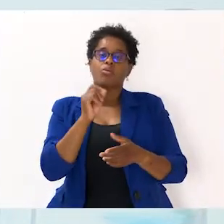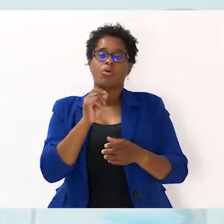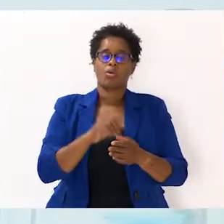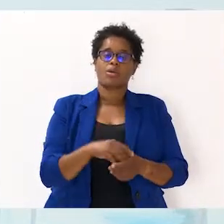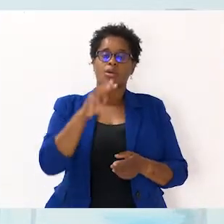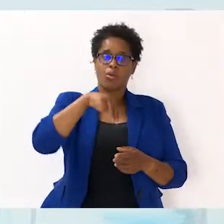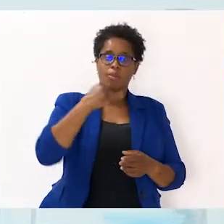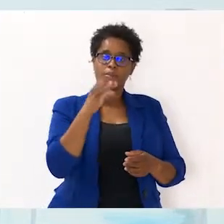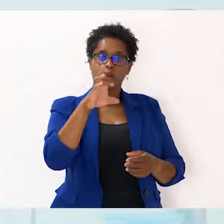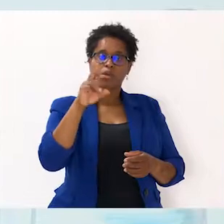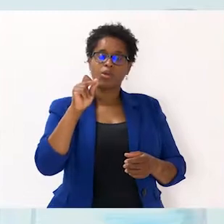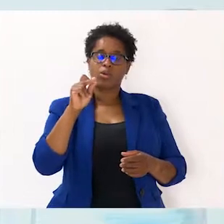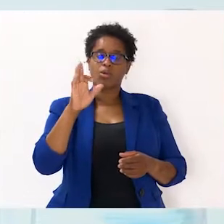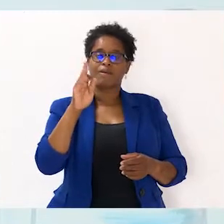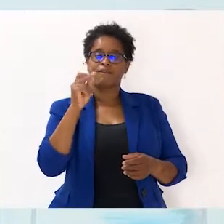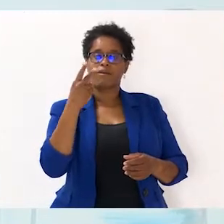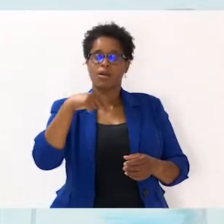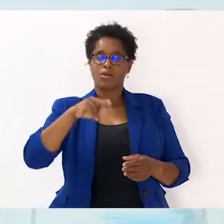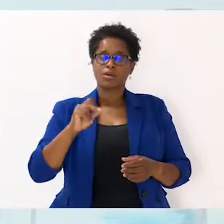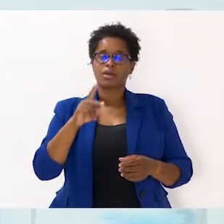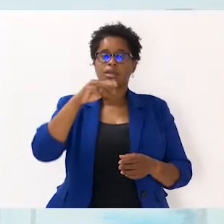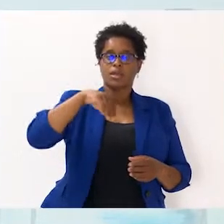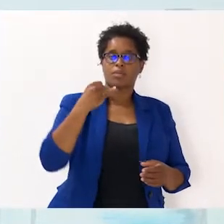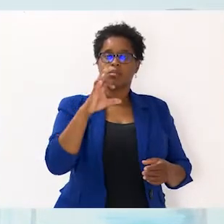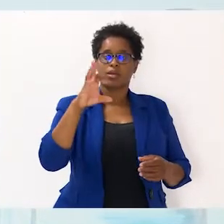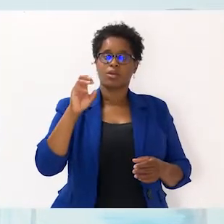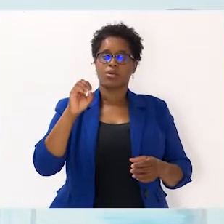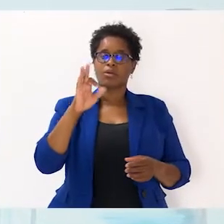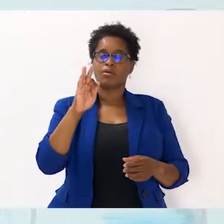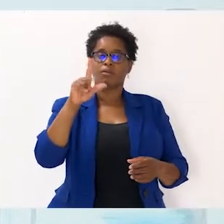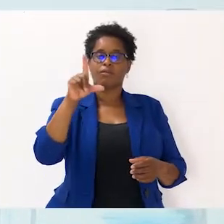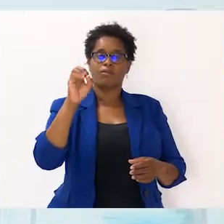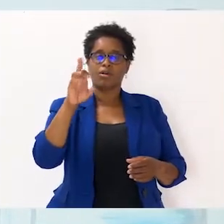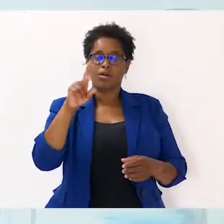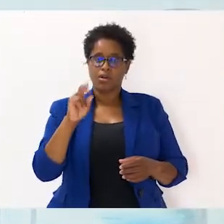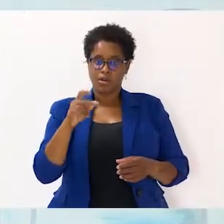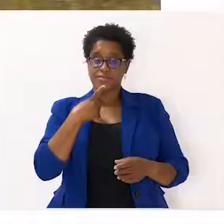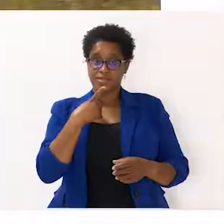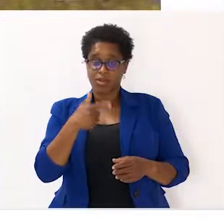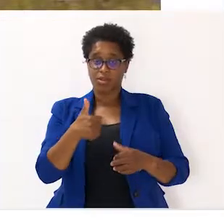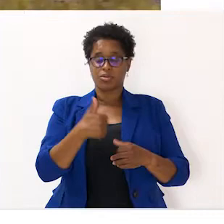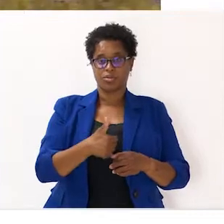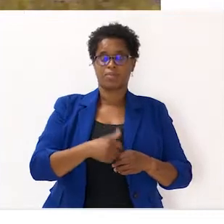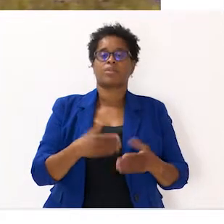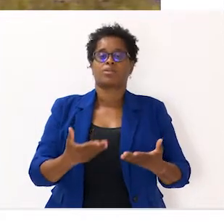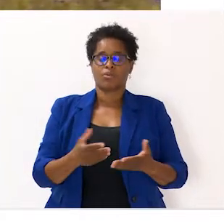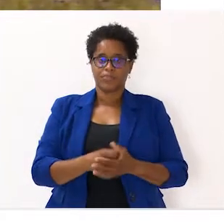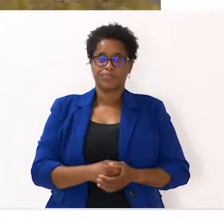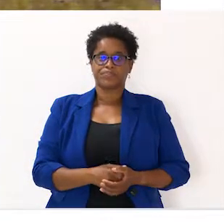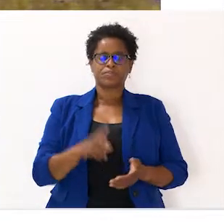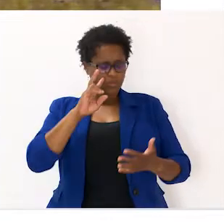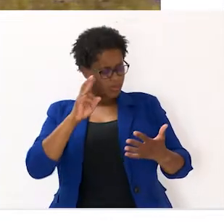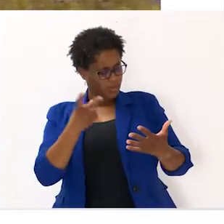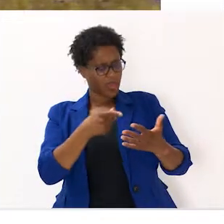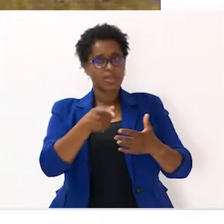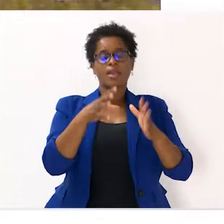de microfauna e microflora, certo? Ok, muito bem. Então,